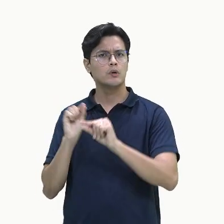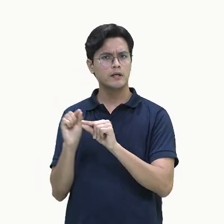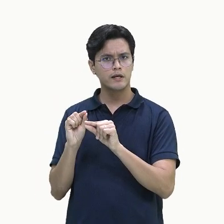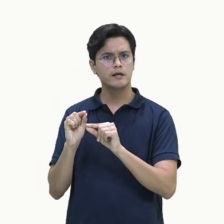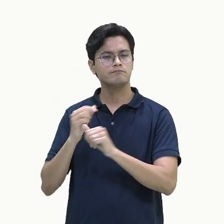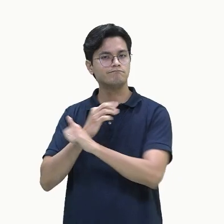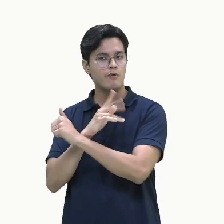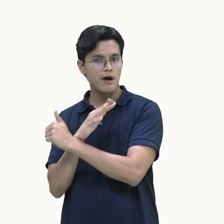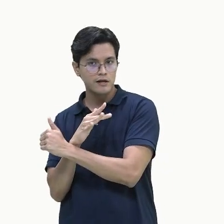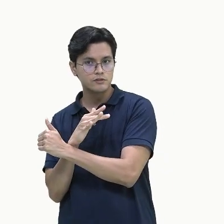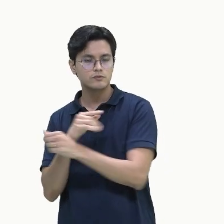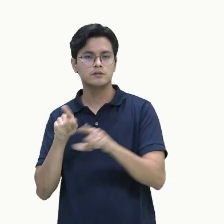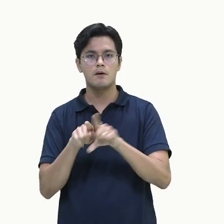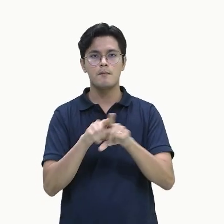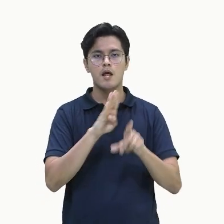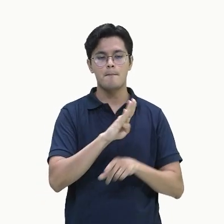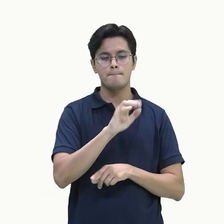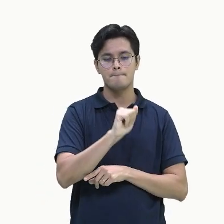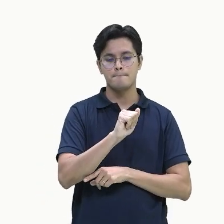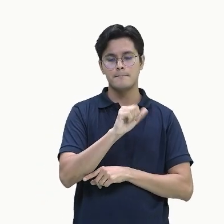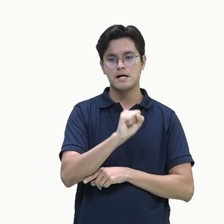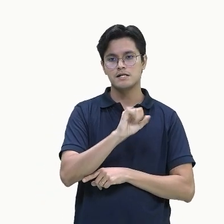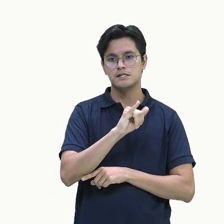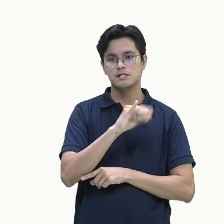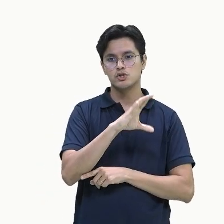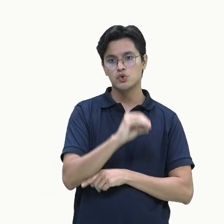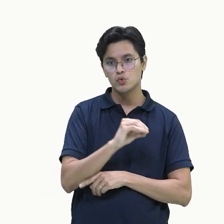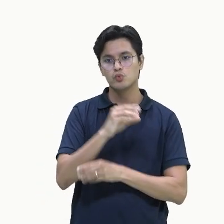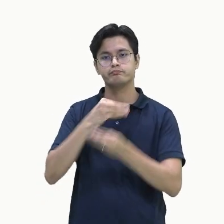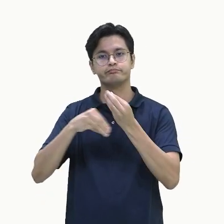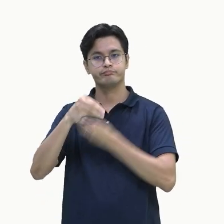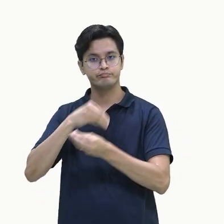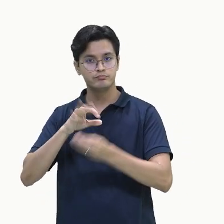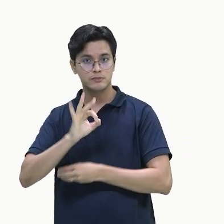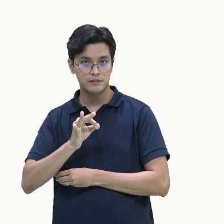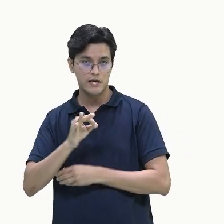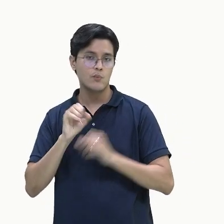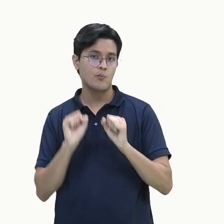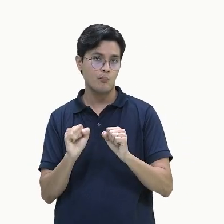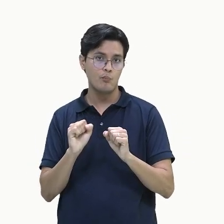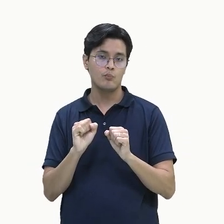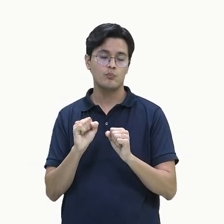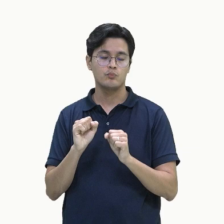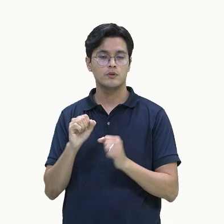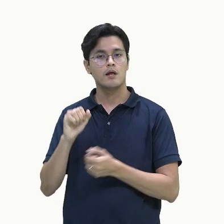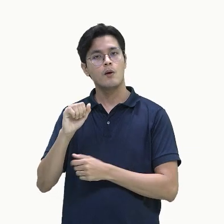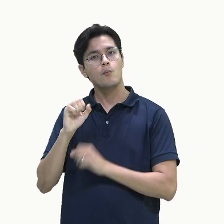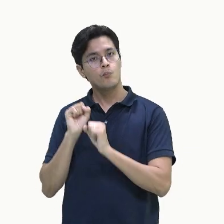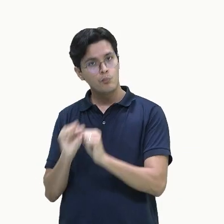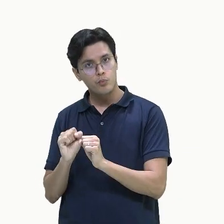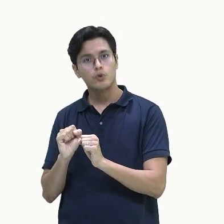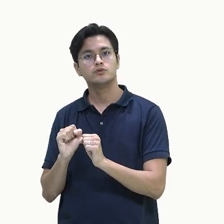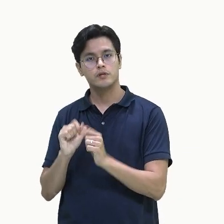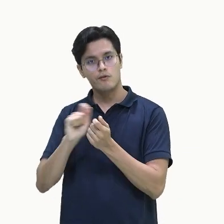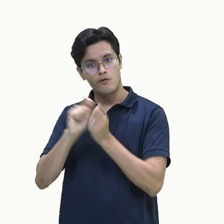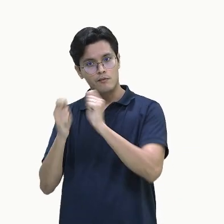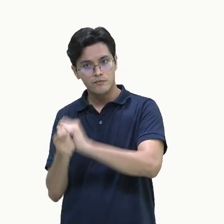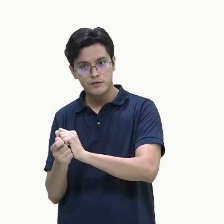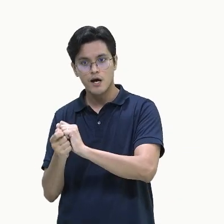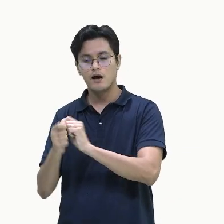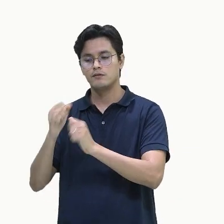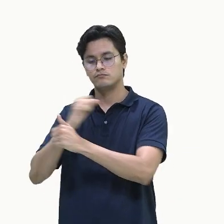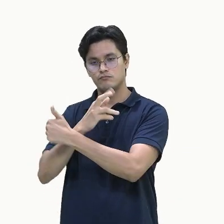os aminoácidos são considerados anfóteros, porque podem atuar como ácidos quanto base.